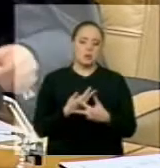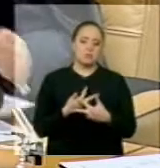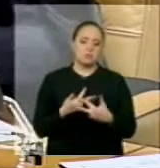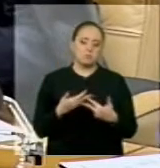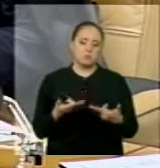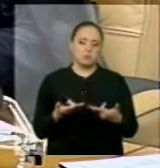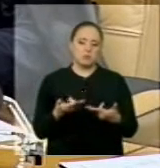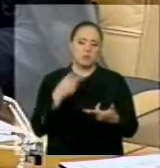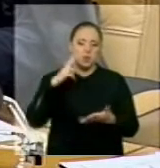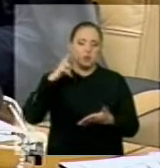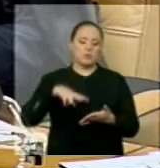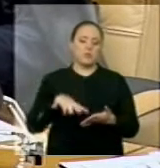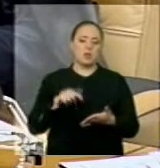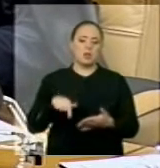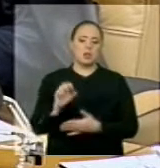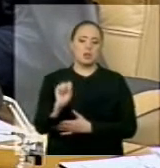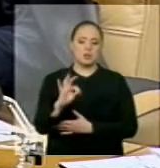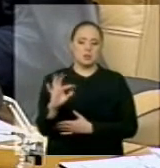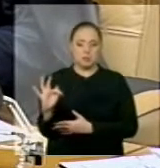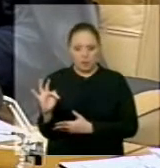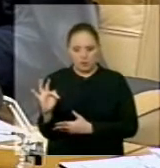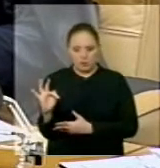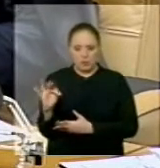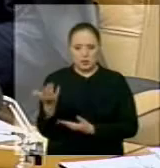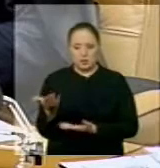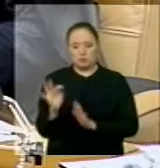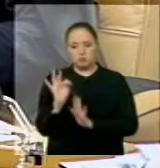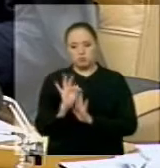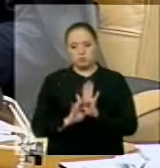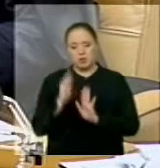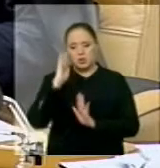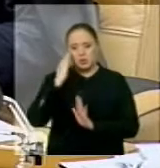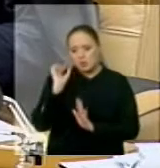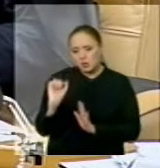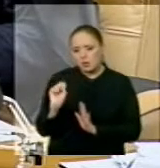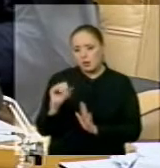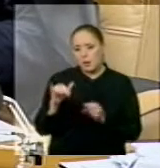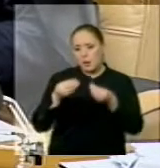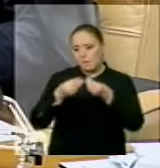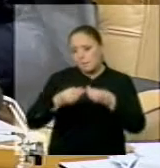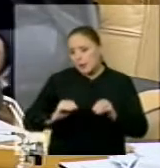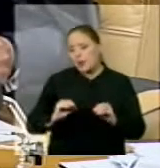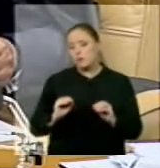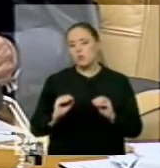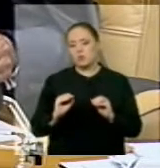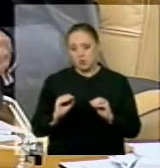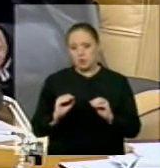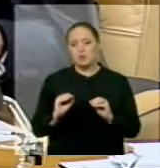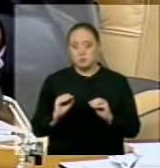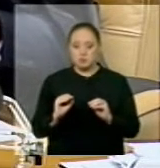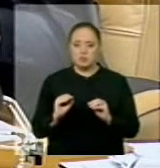colhi desta Suprema Corte, no sentido de entender pela prejudicialidade da